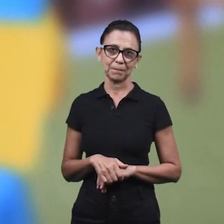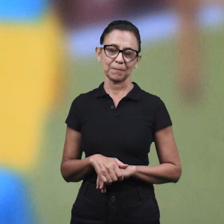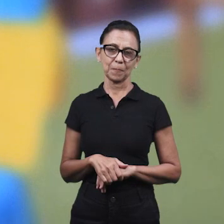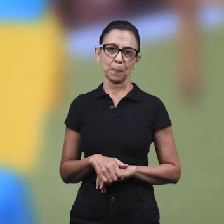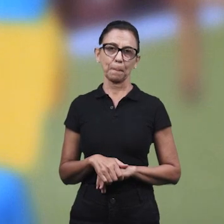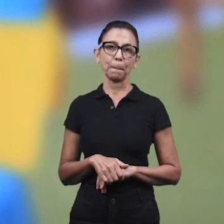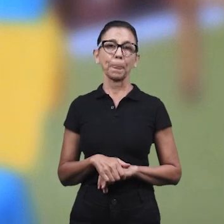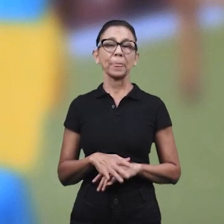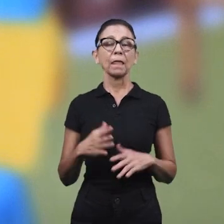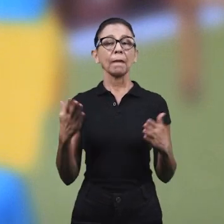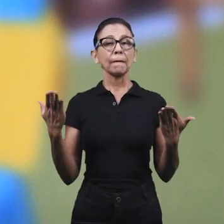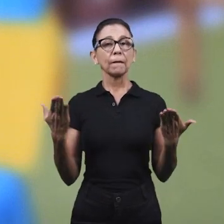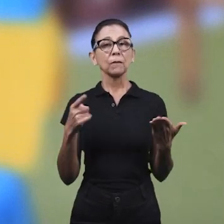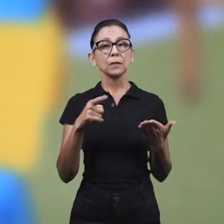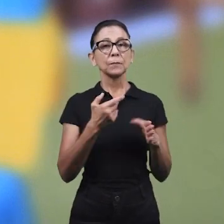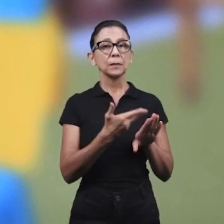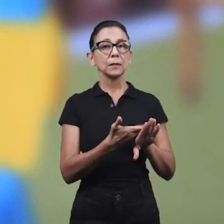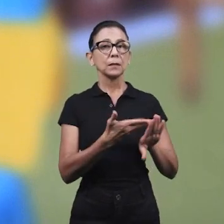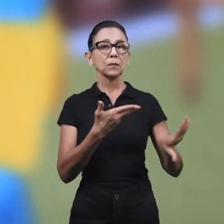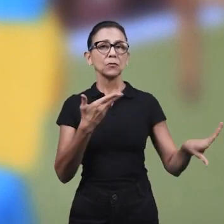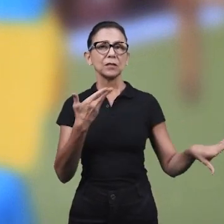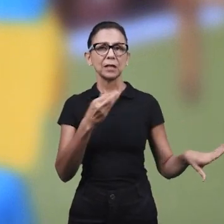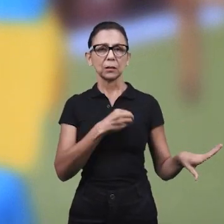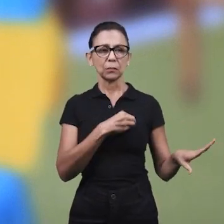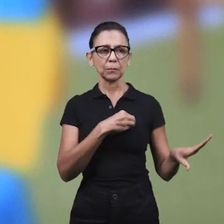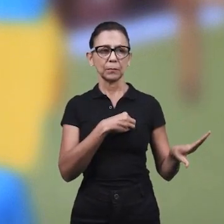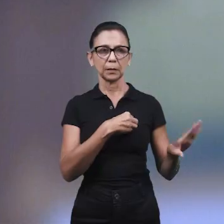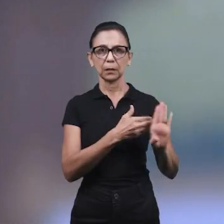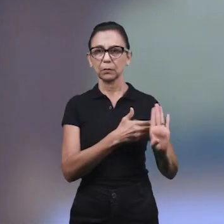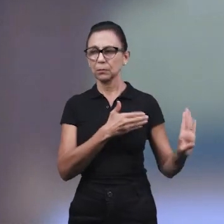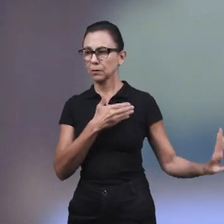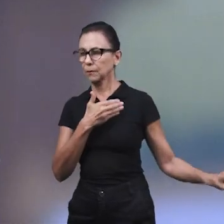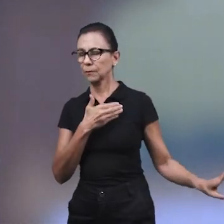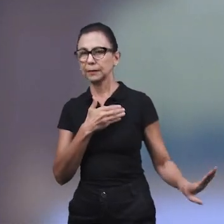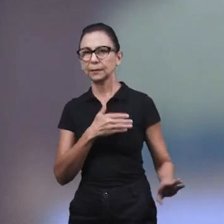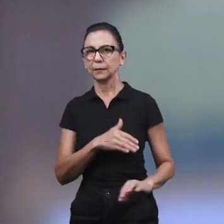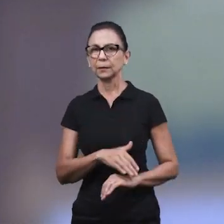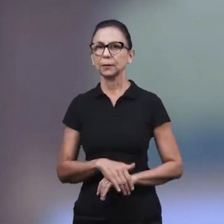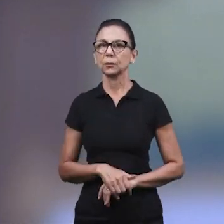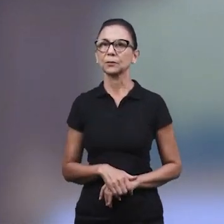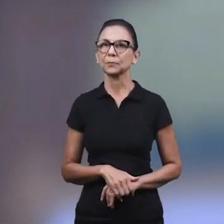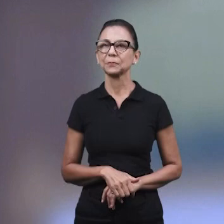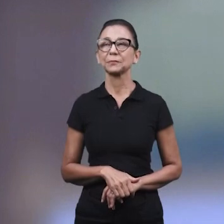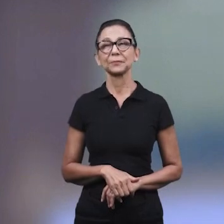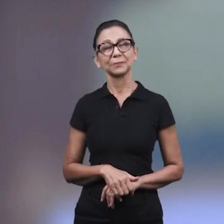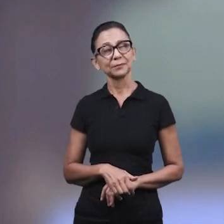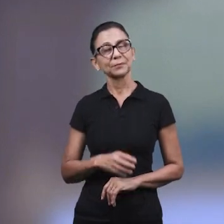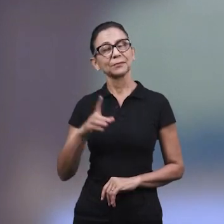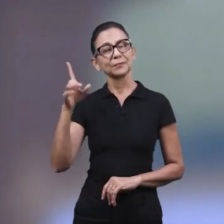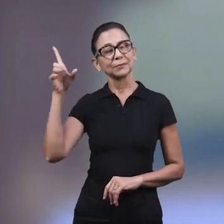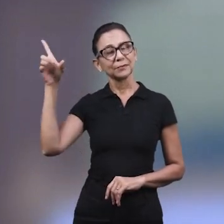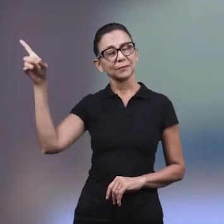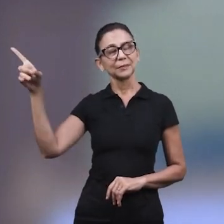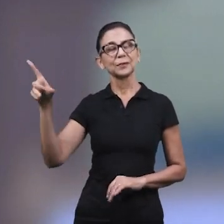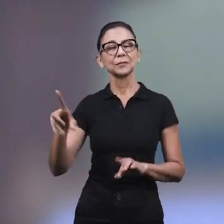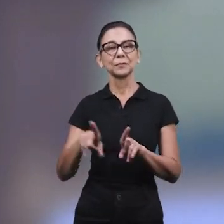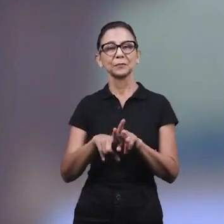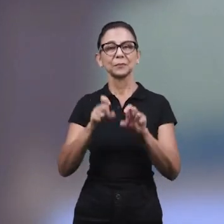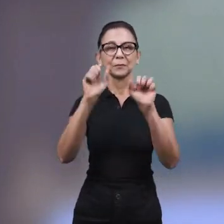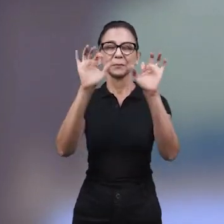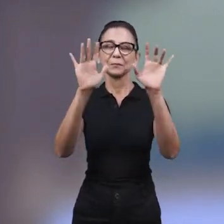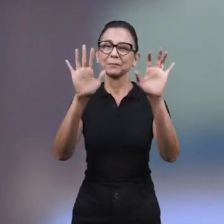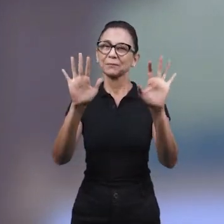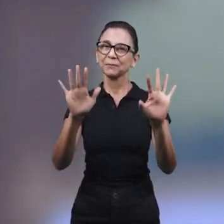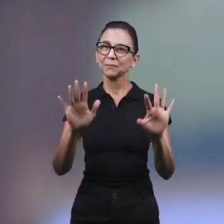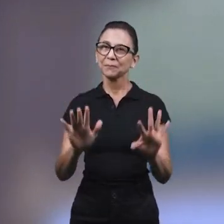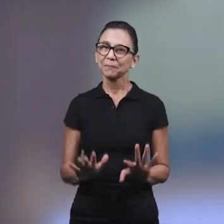a sua vida. Fique longe do pecado. Se você fizer assim, Deus vai operar maravilhas na